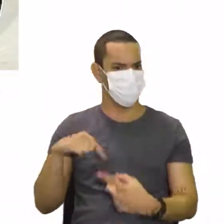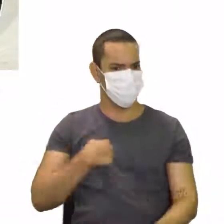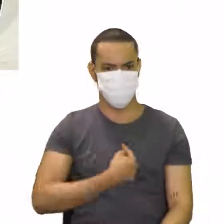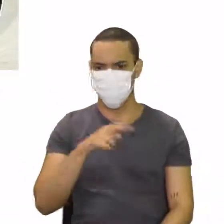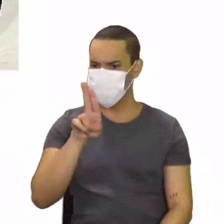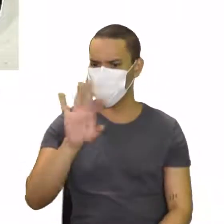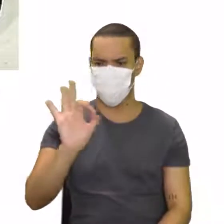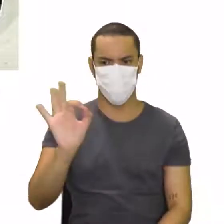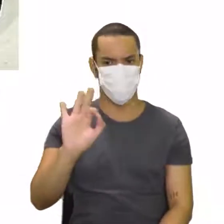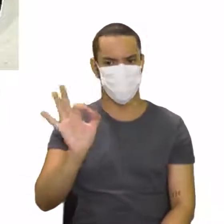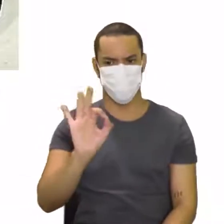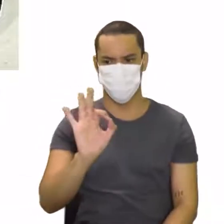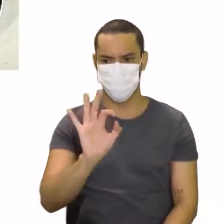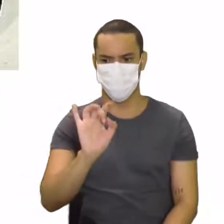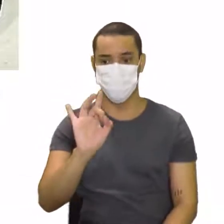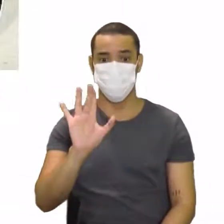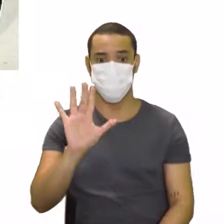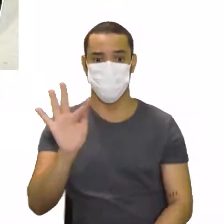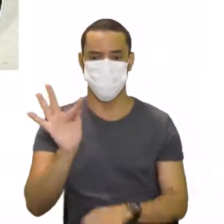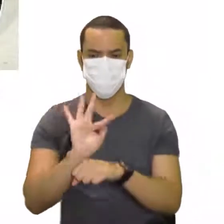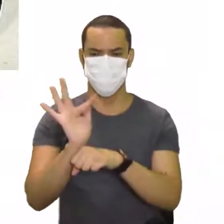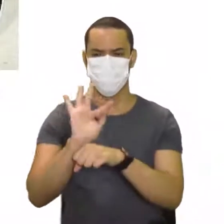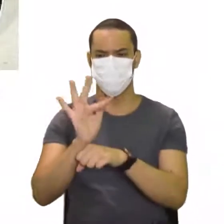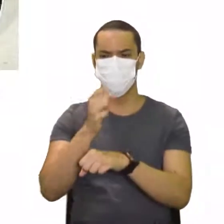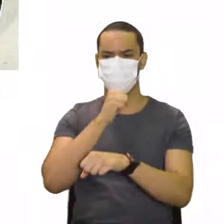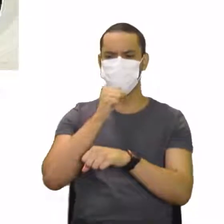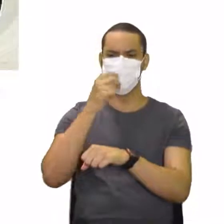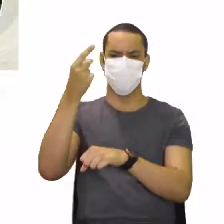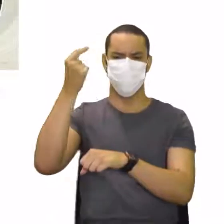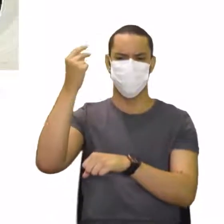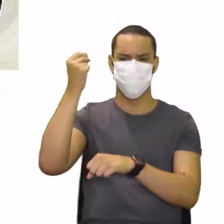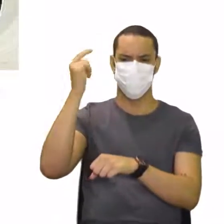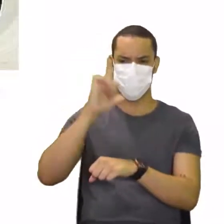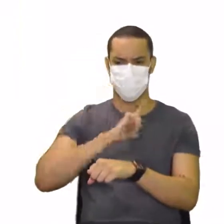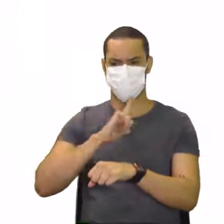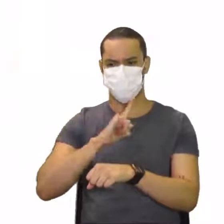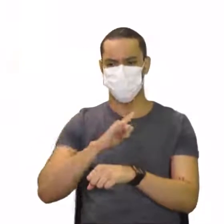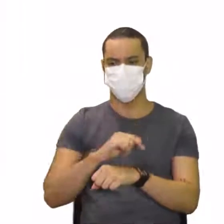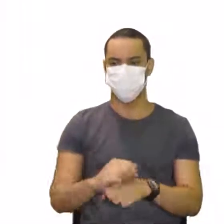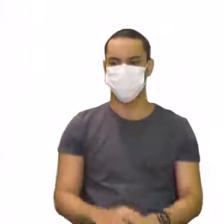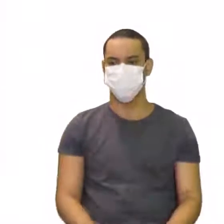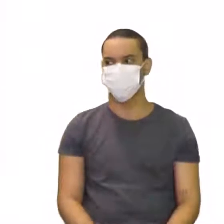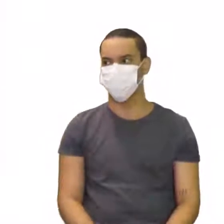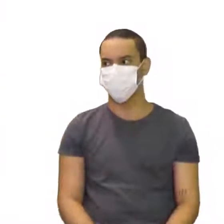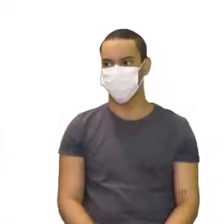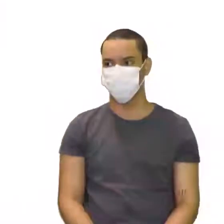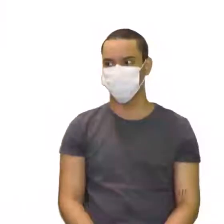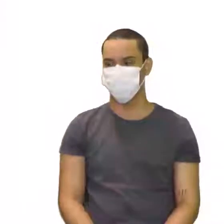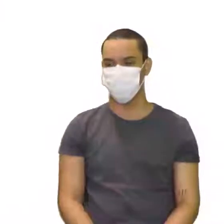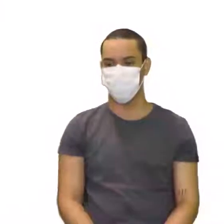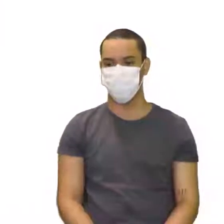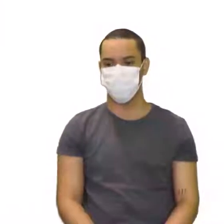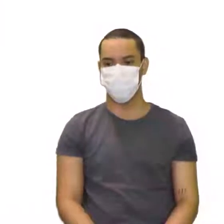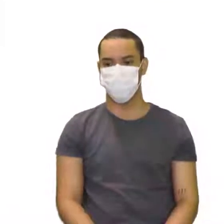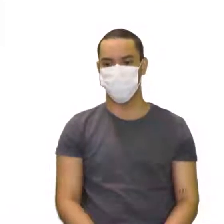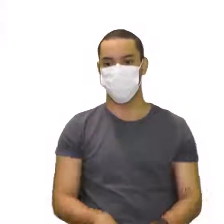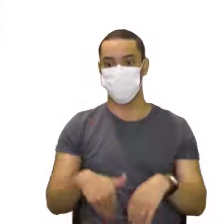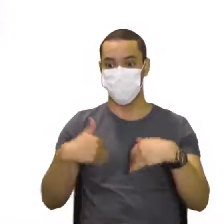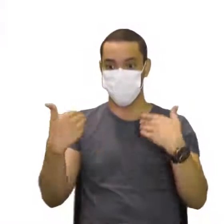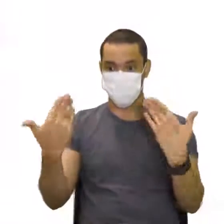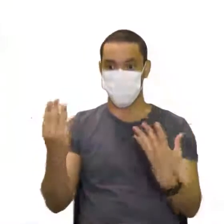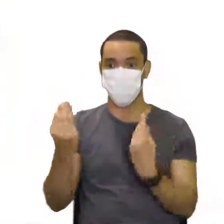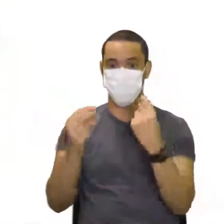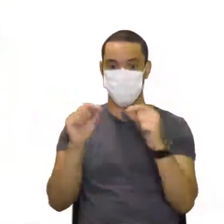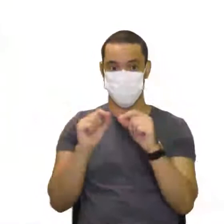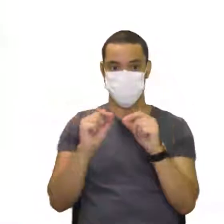essas televisões, só em filmes bem antigos que tem esse tipo de televisão. Bom, olha só, o mecanismo que fazia funcionar